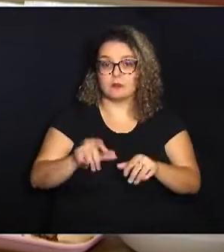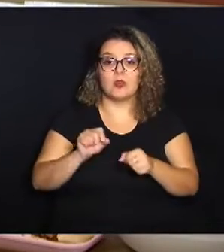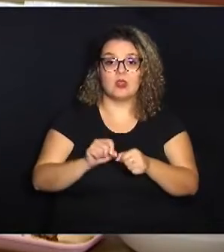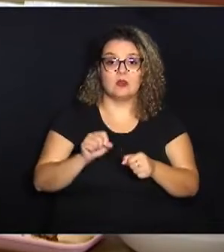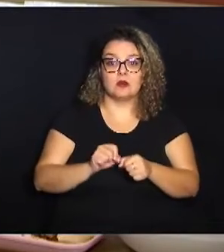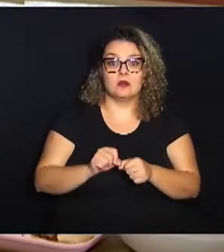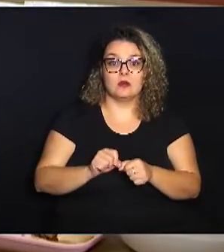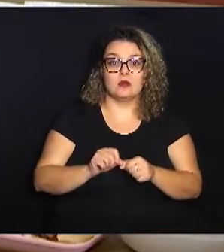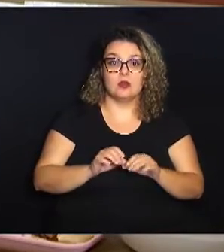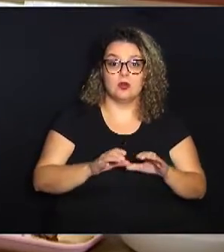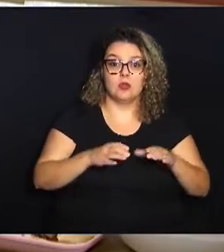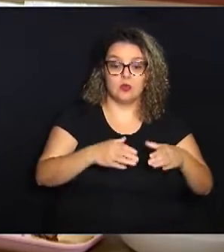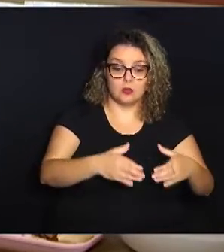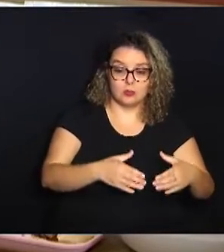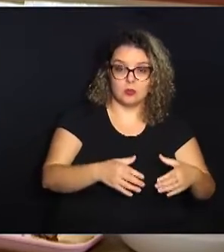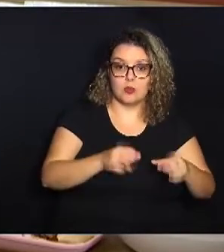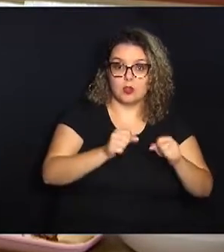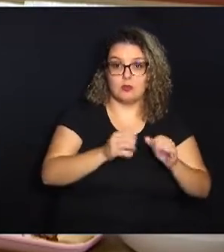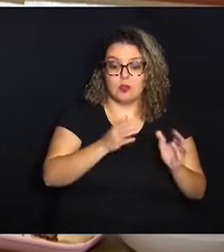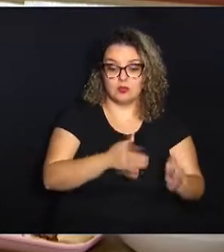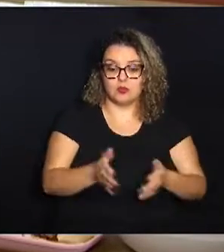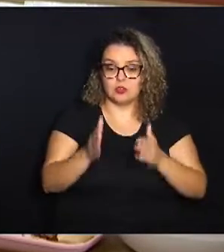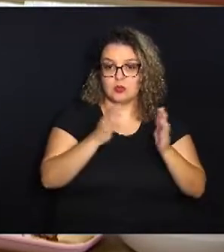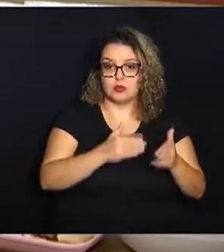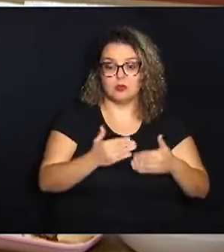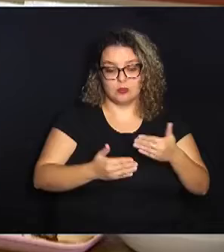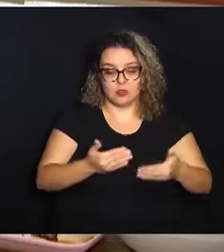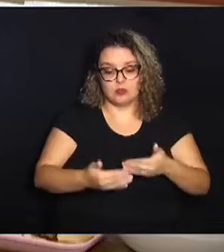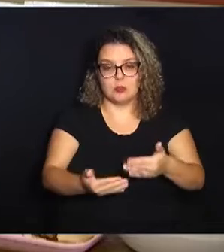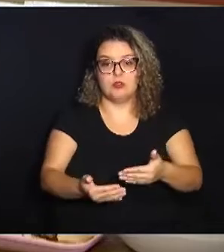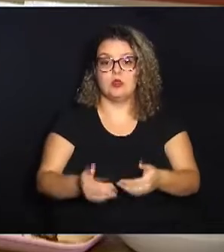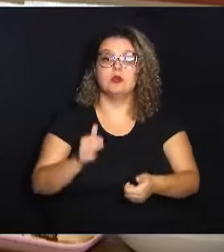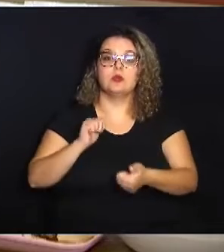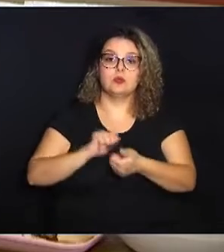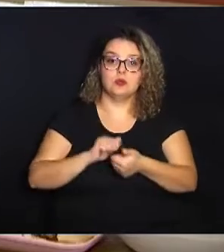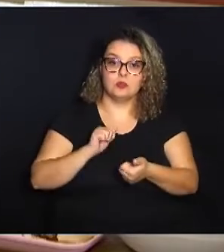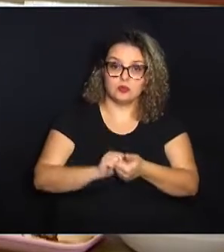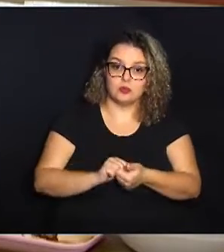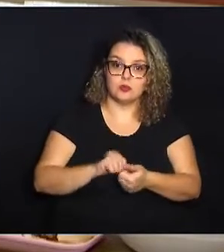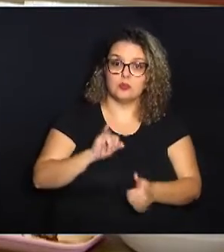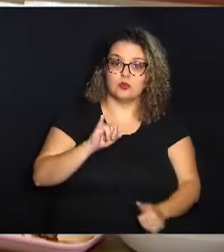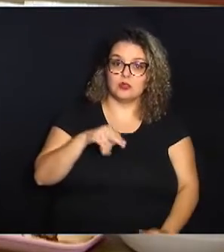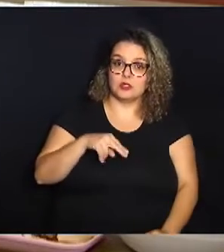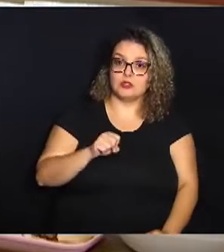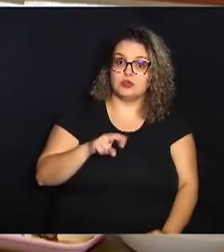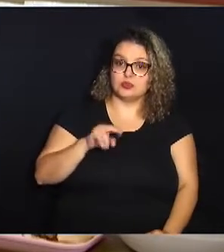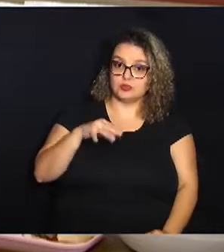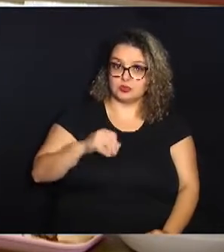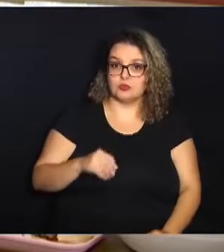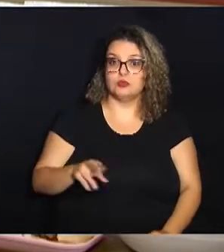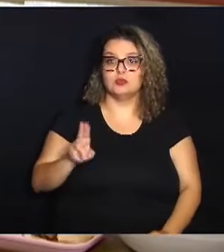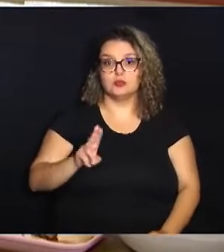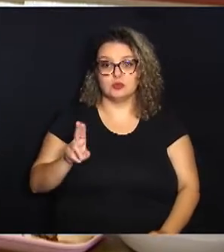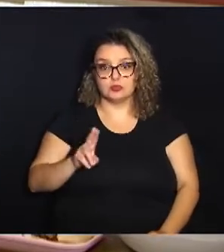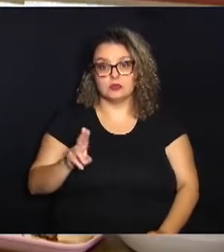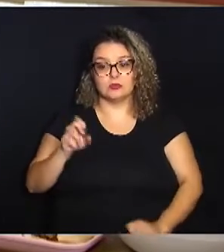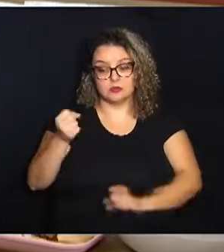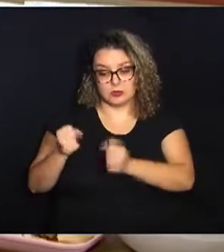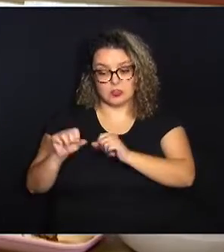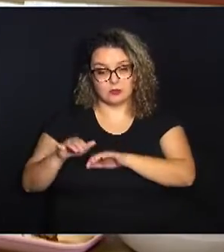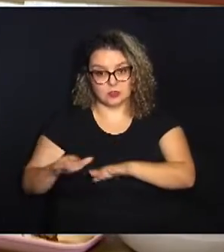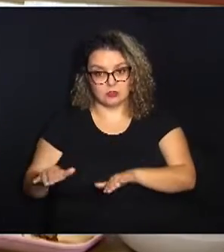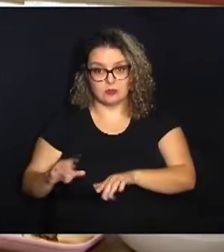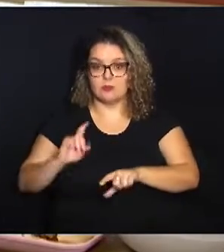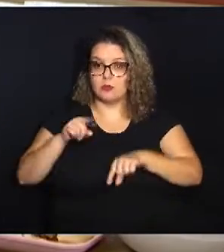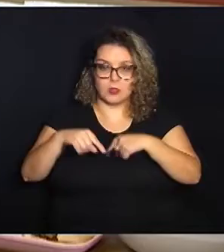os comunitários possam produzir, processar e qualificar os insumos que utilizamos em nossa planta fabril, ou